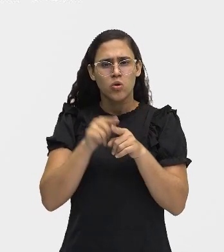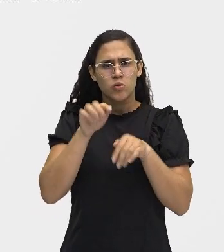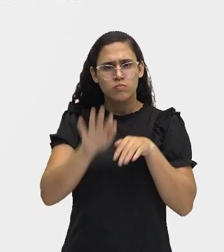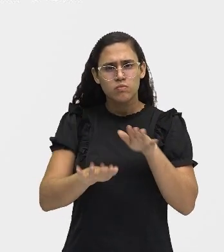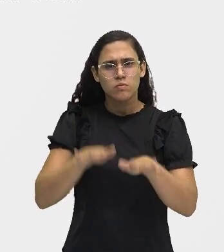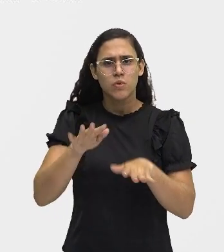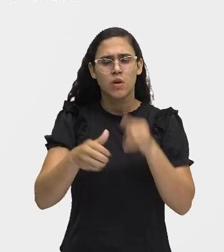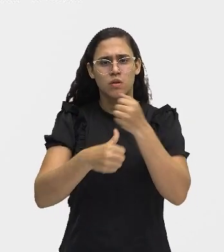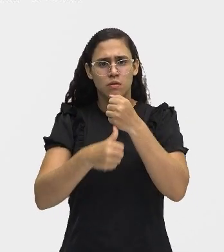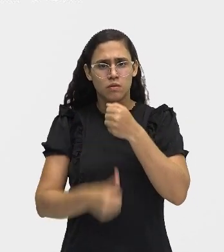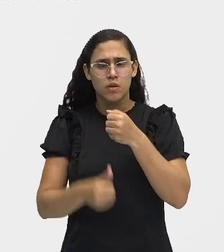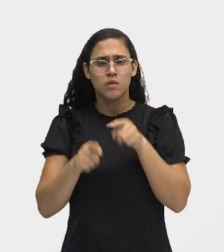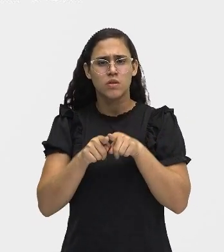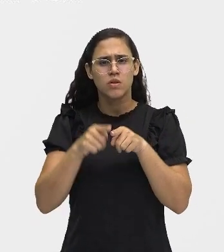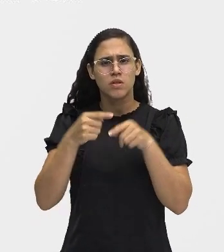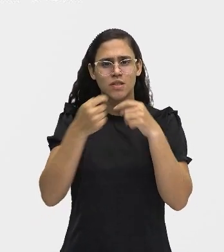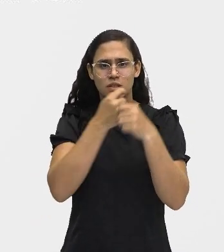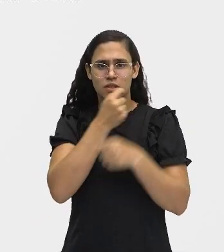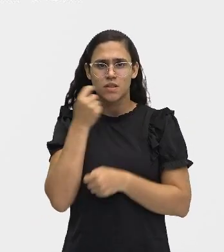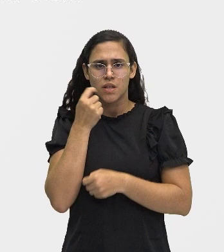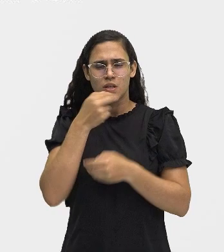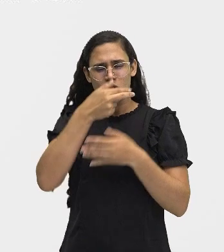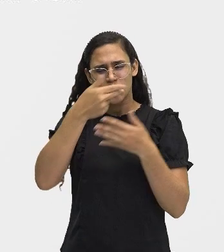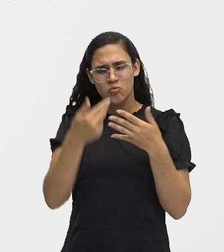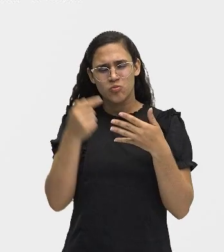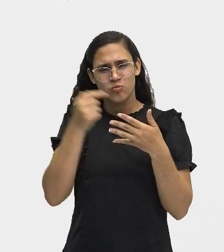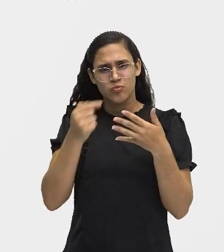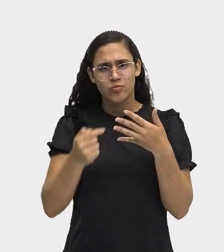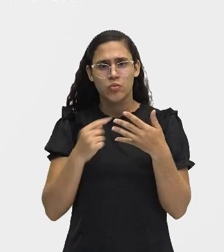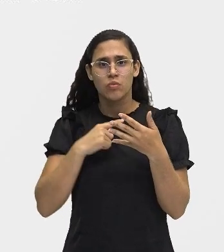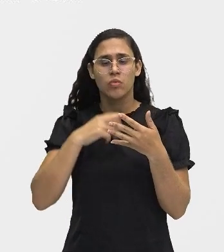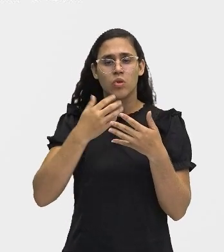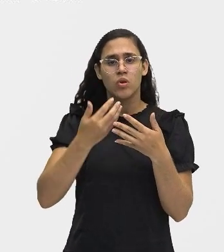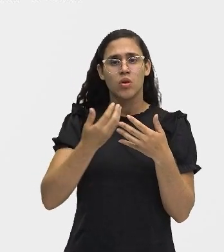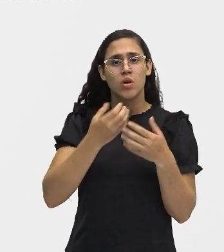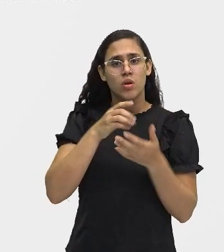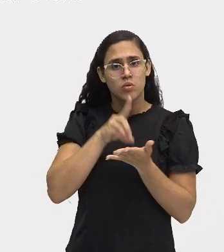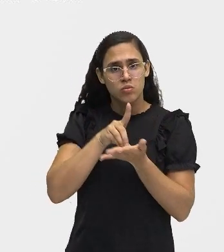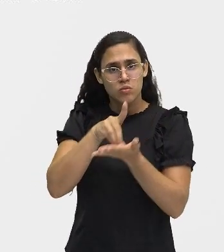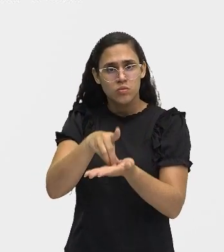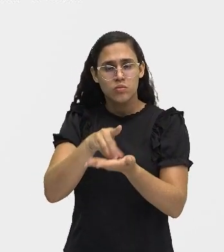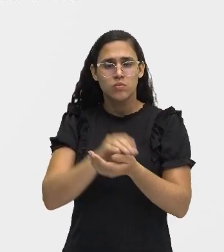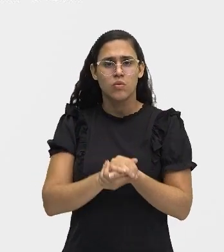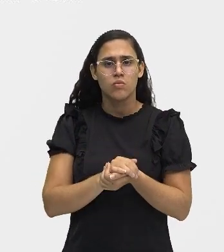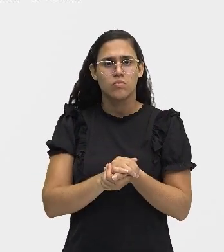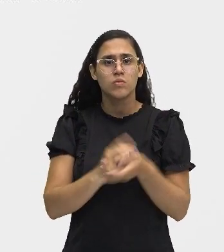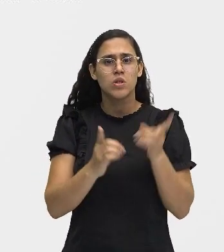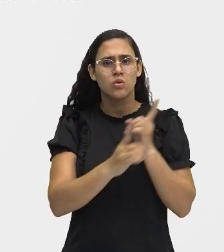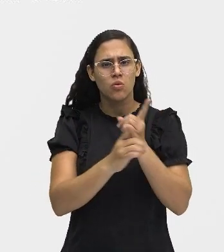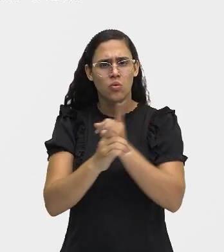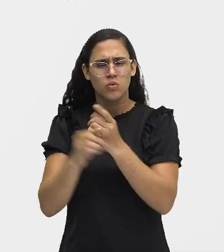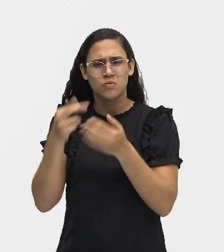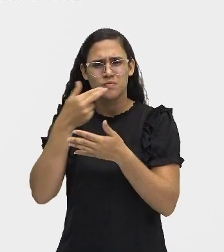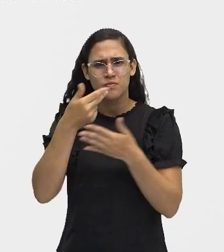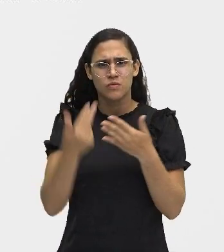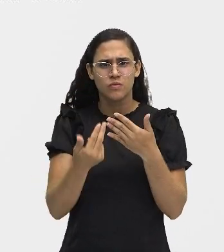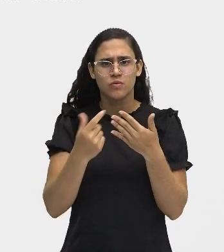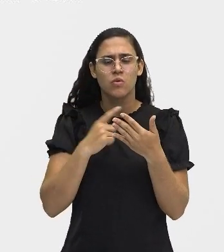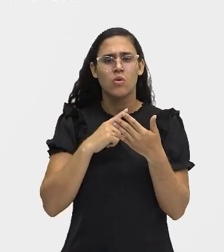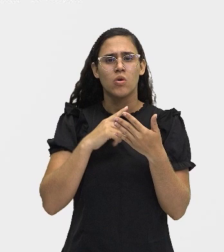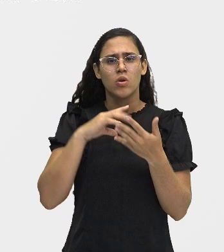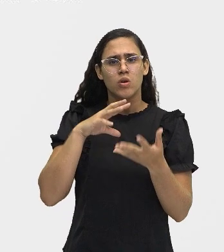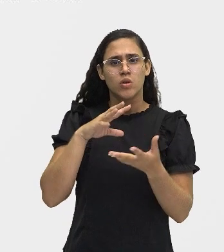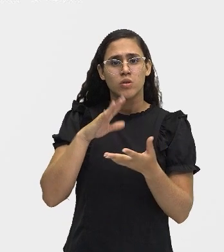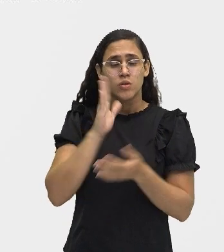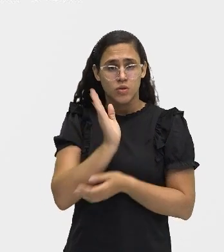fezes e até dentes, né, desses animais. Então, a gente encontra muita coisa dos dinossauros, a gente já sabe que tiveram